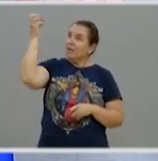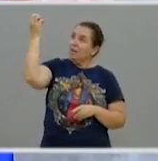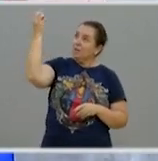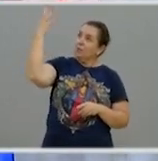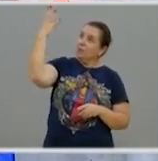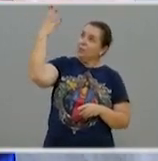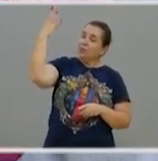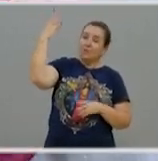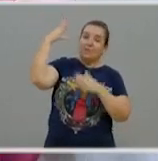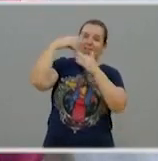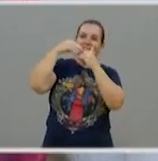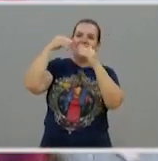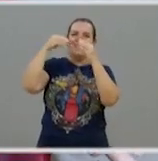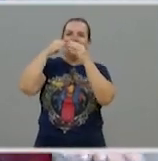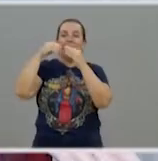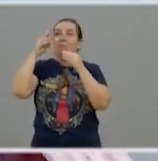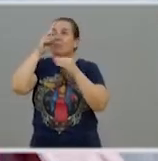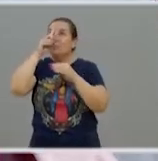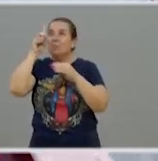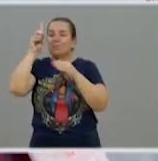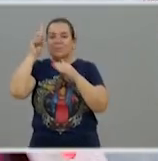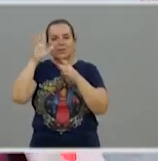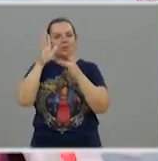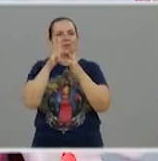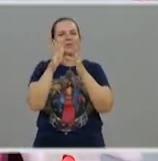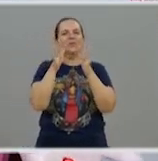Essa mão divina é